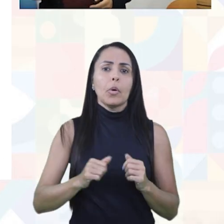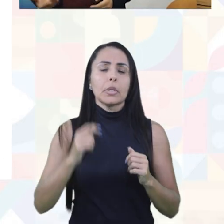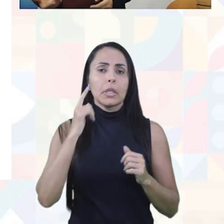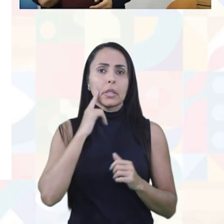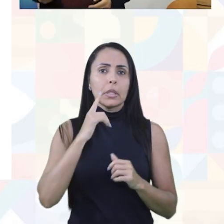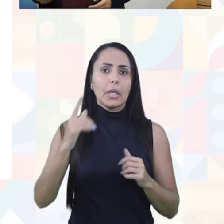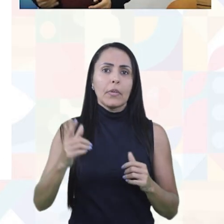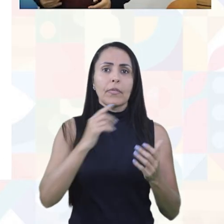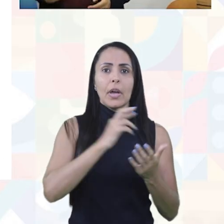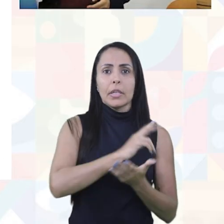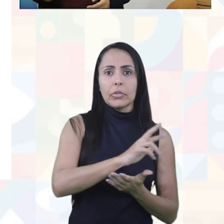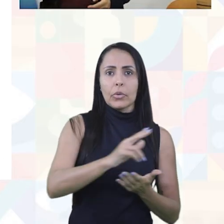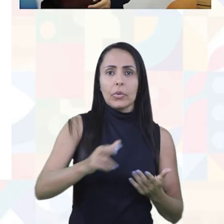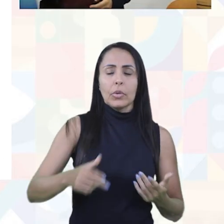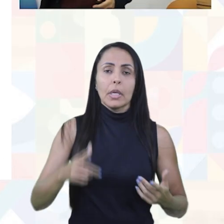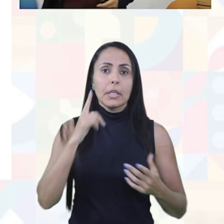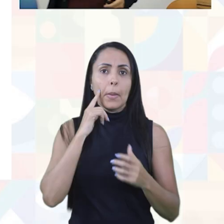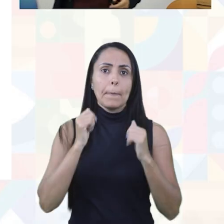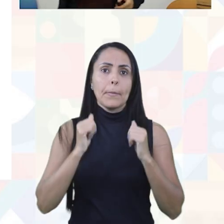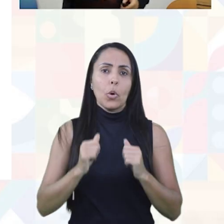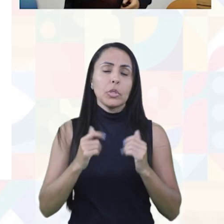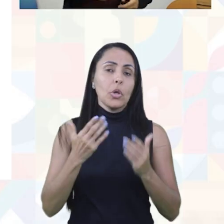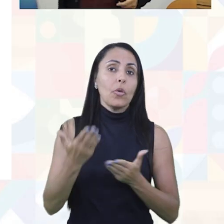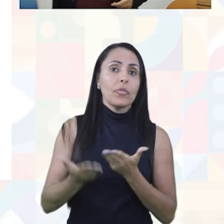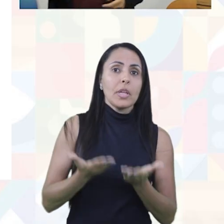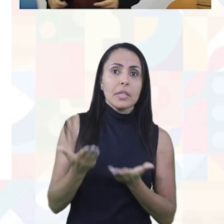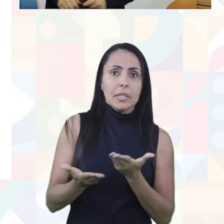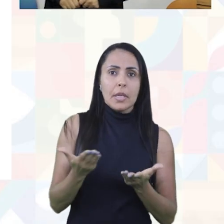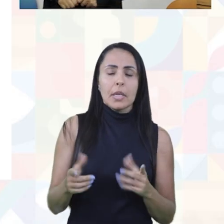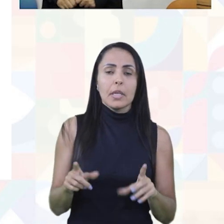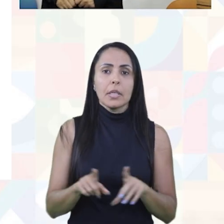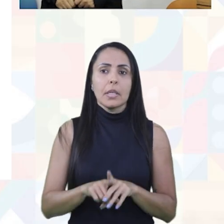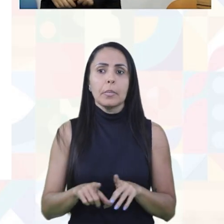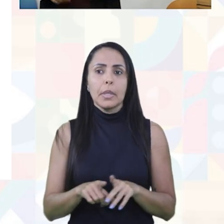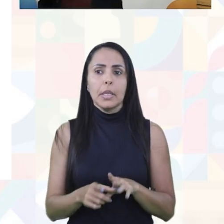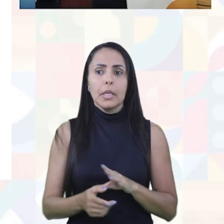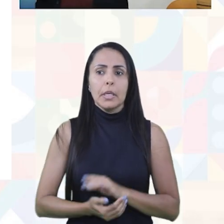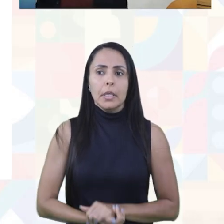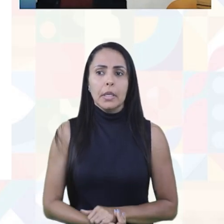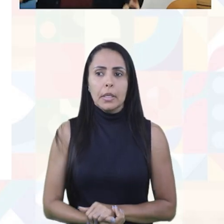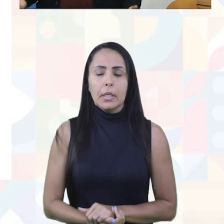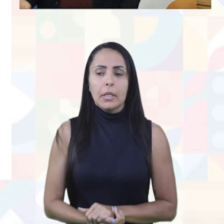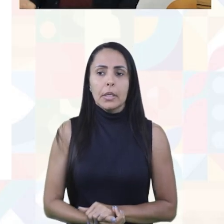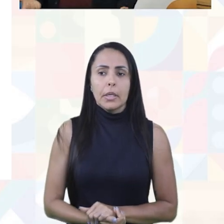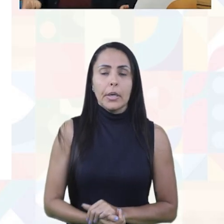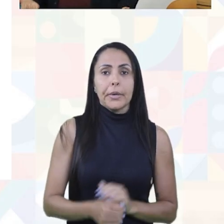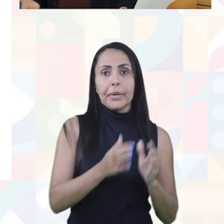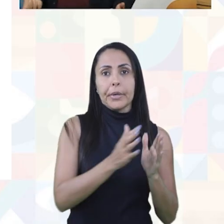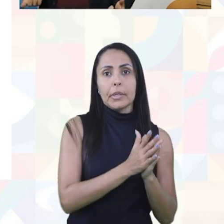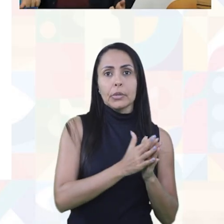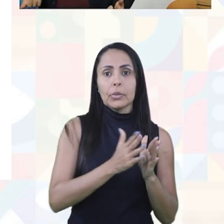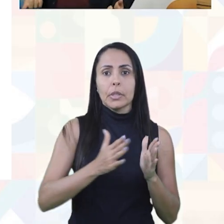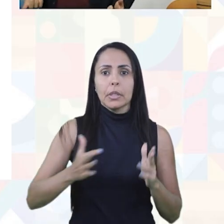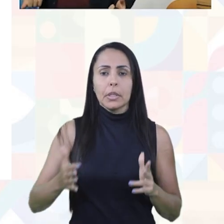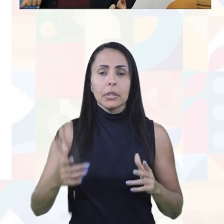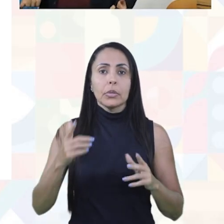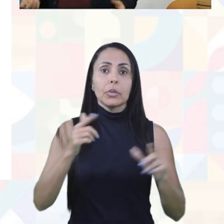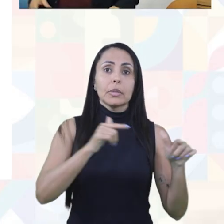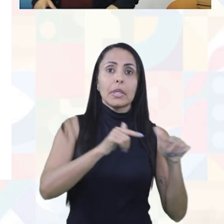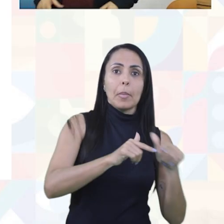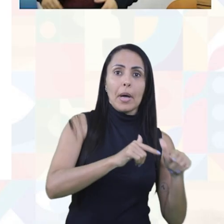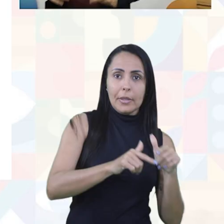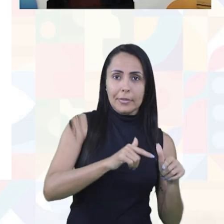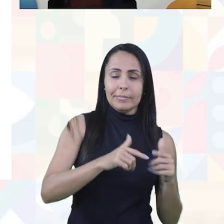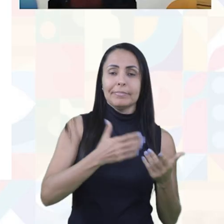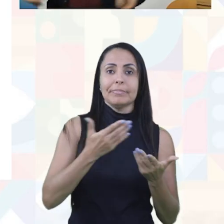em riscos. Então, ele pode oferecer, ele pode, durante aquela jornada de trabalho,